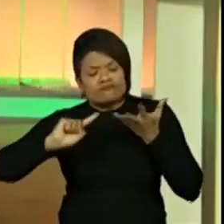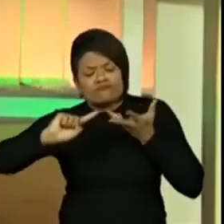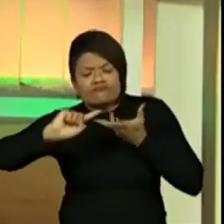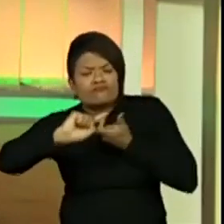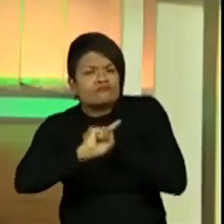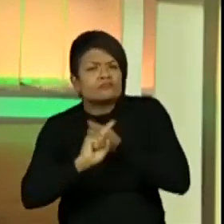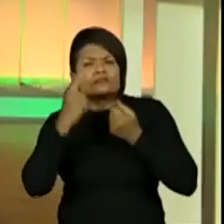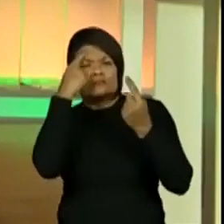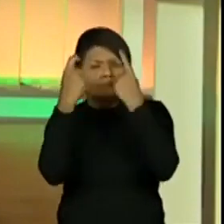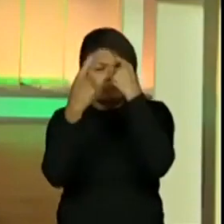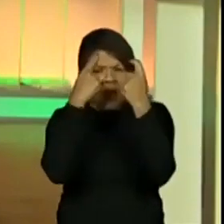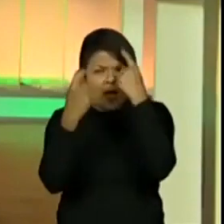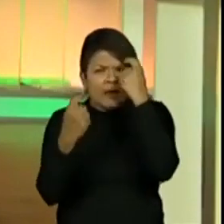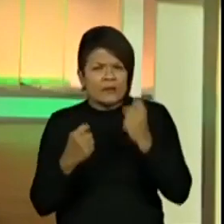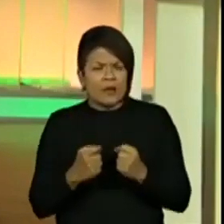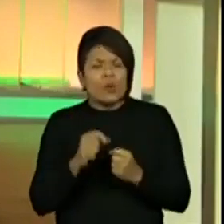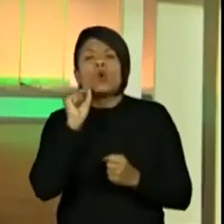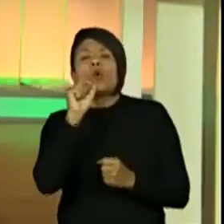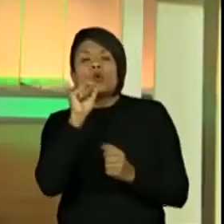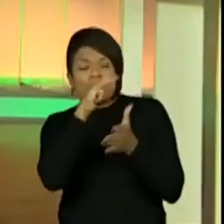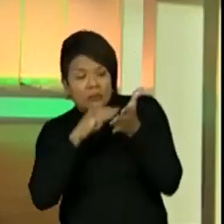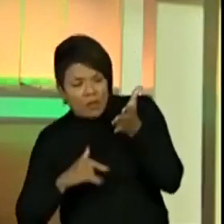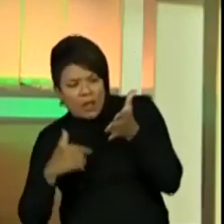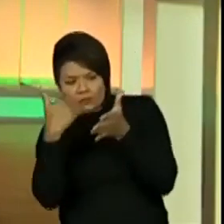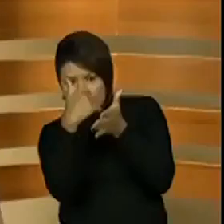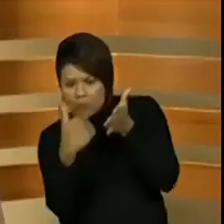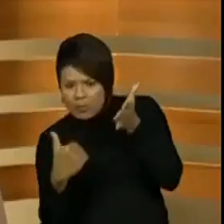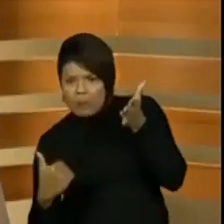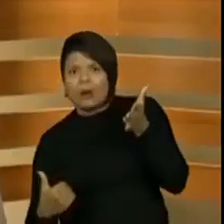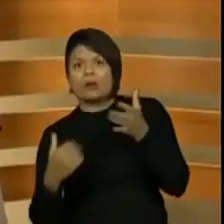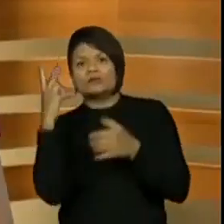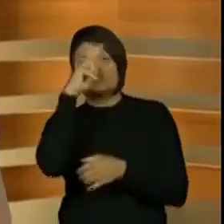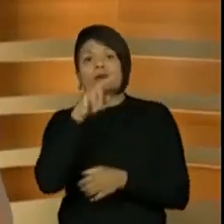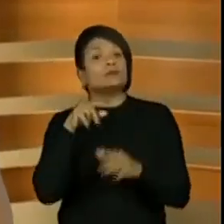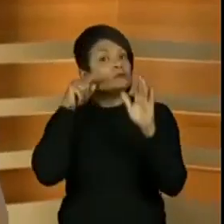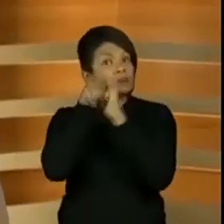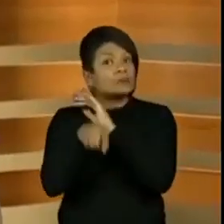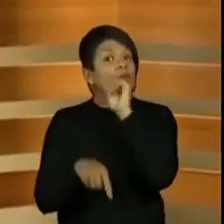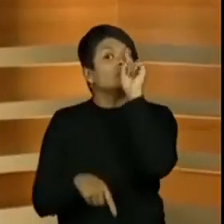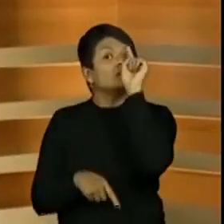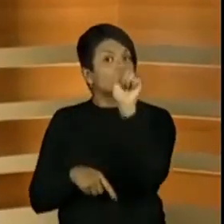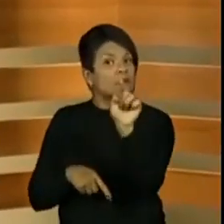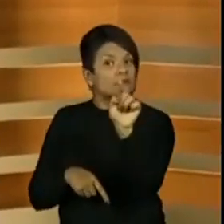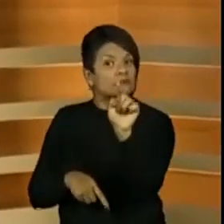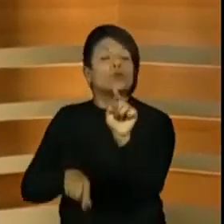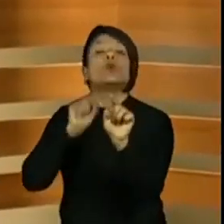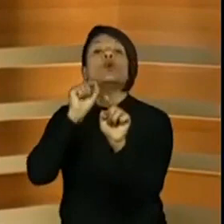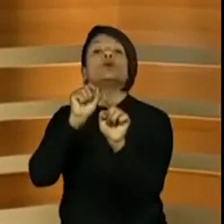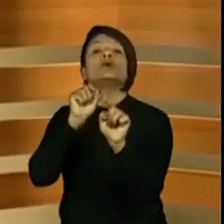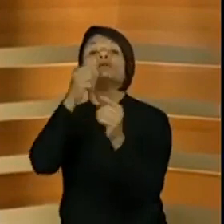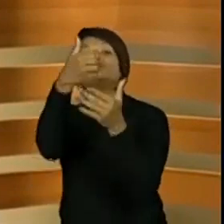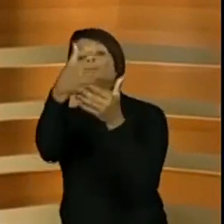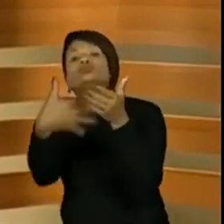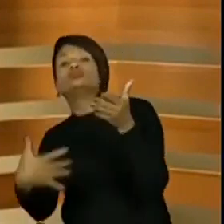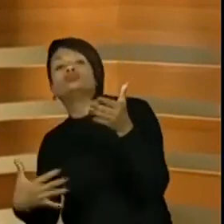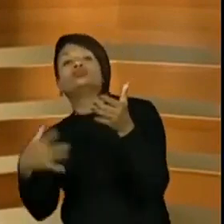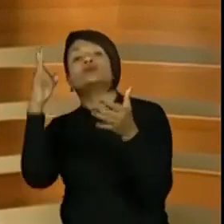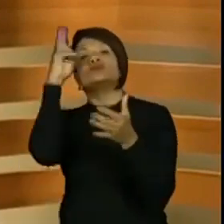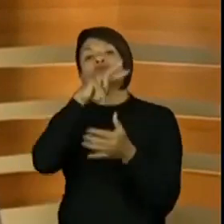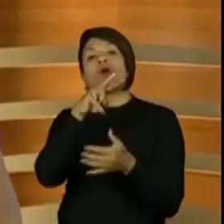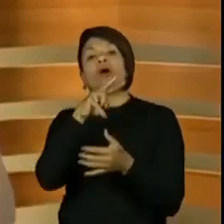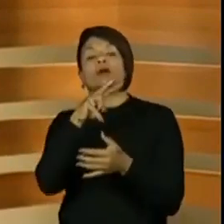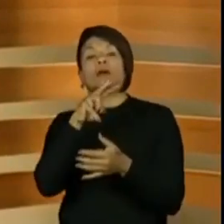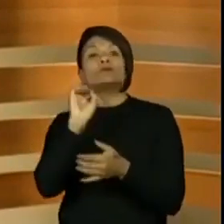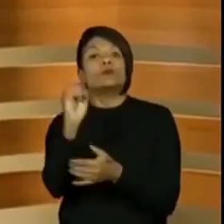texto? O que vai acontecer na história? A pergunta é para você. O que vai acontecer nessa história? Joãozinho